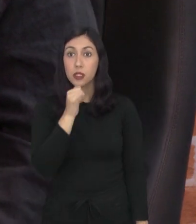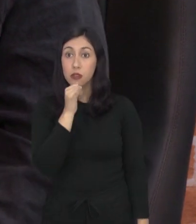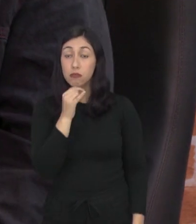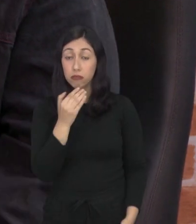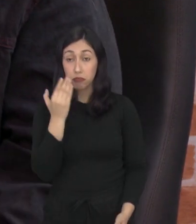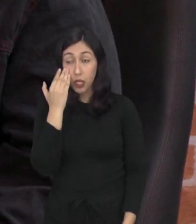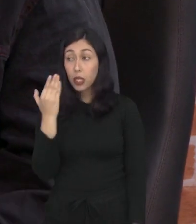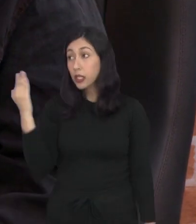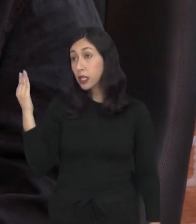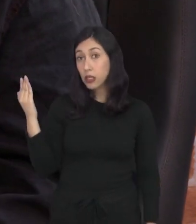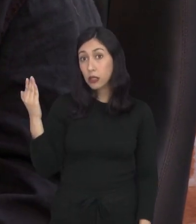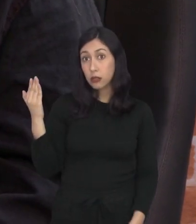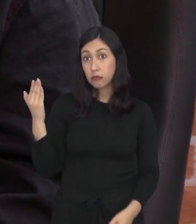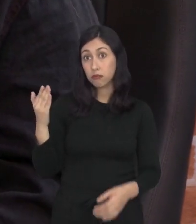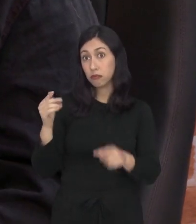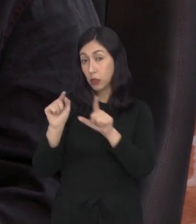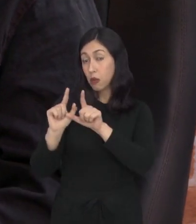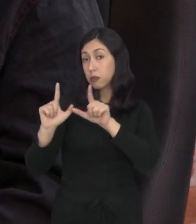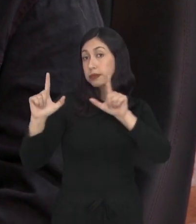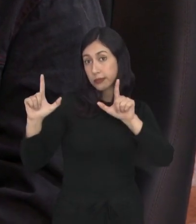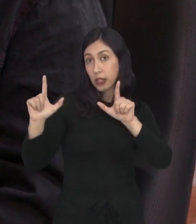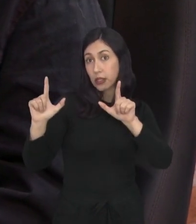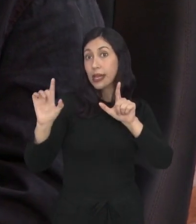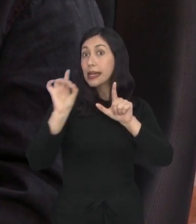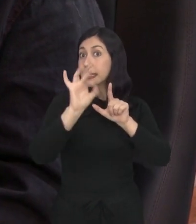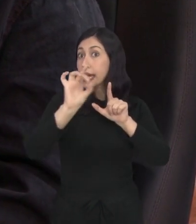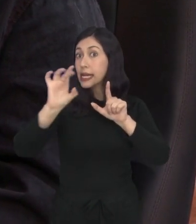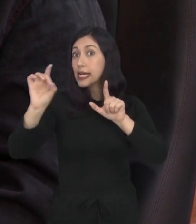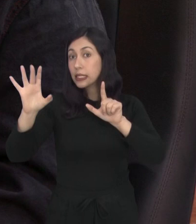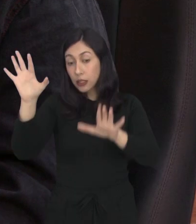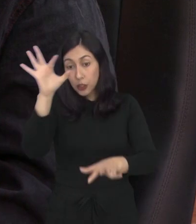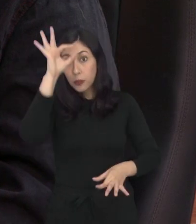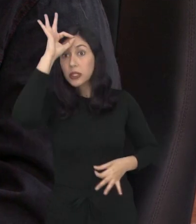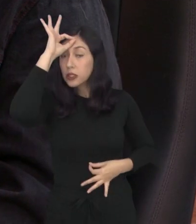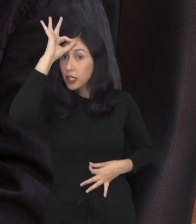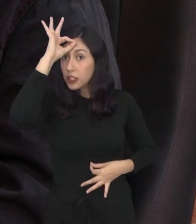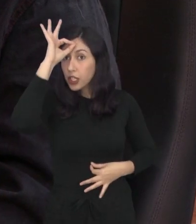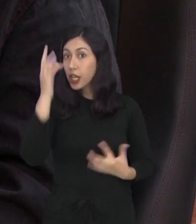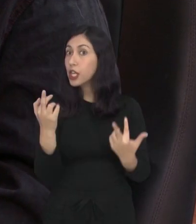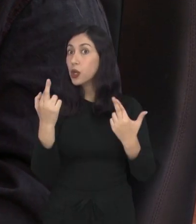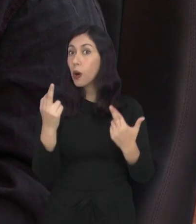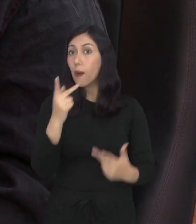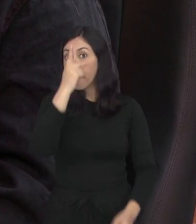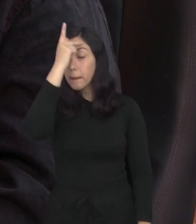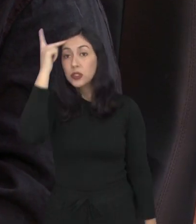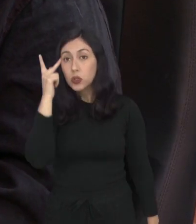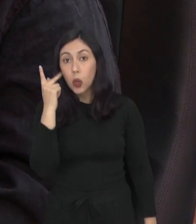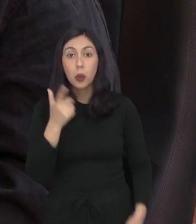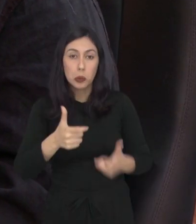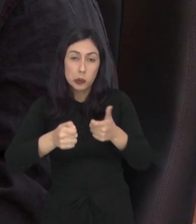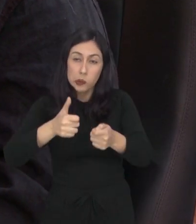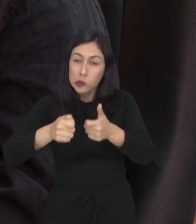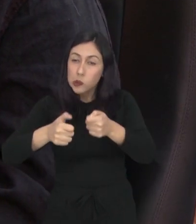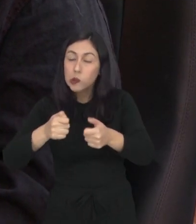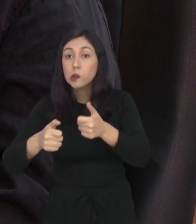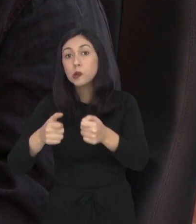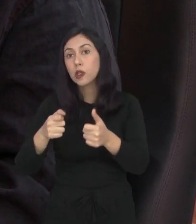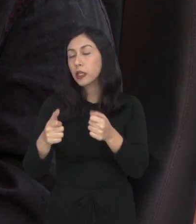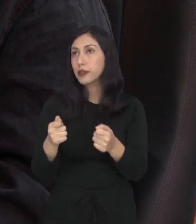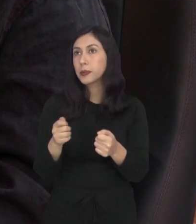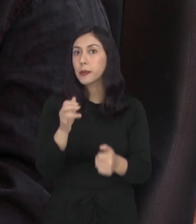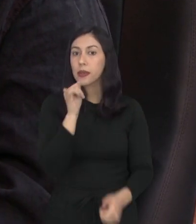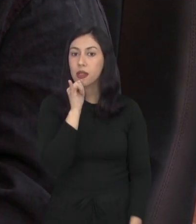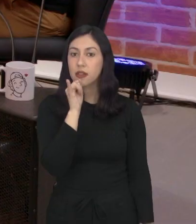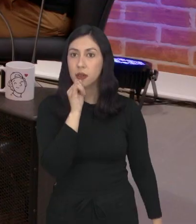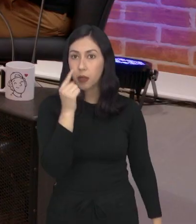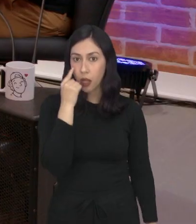mesas, são as lives que eu faço. Basicamente, cada personagem que você vê na abertura é o personagem de alguém que tá jogando. Então, por exemplo,